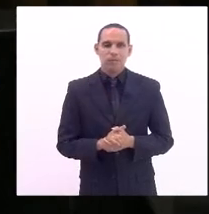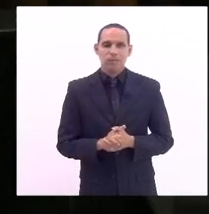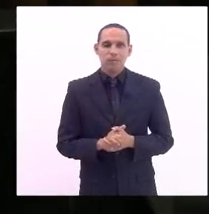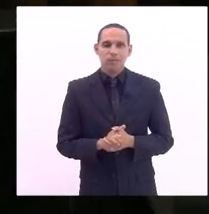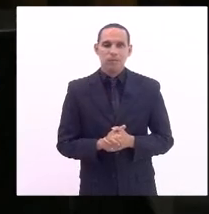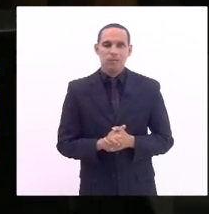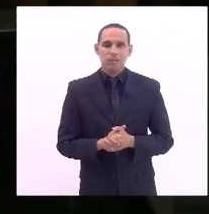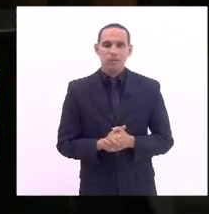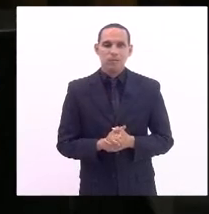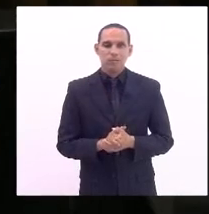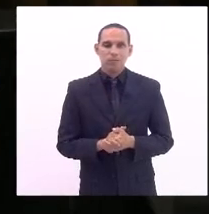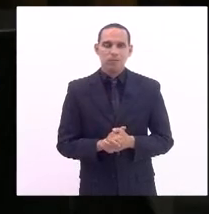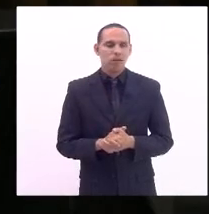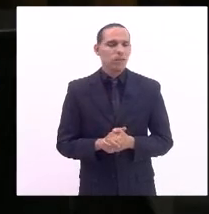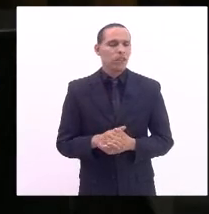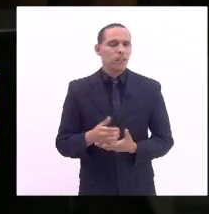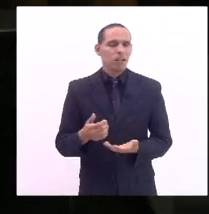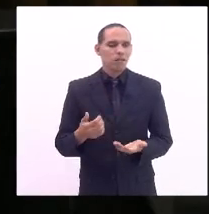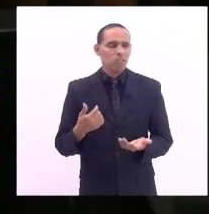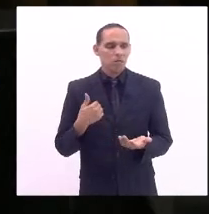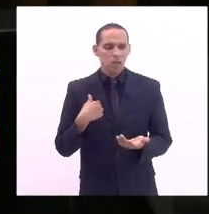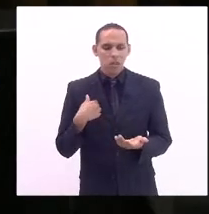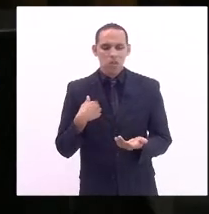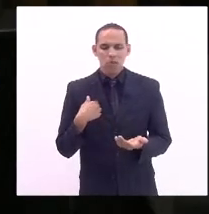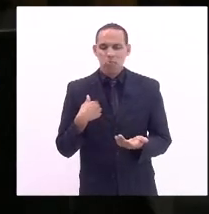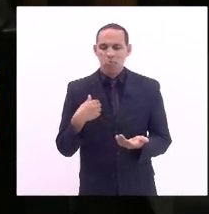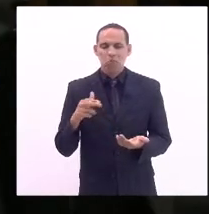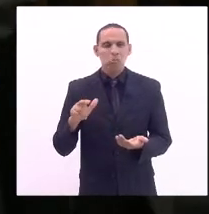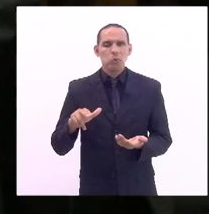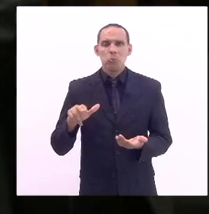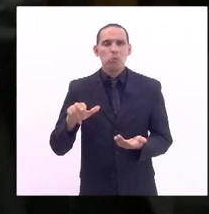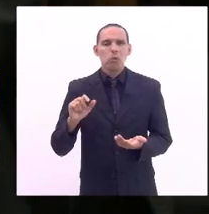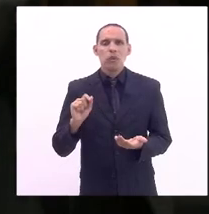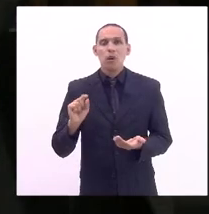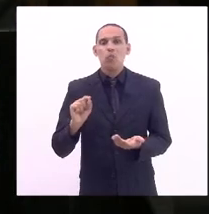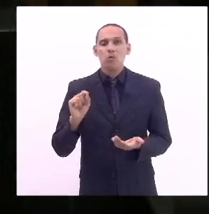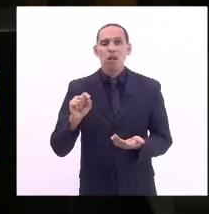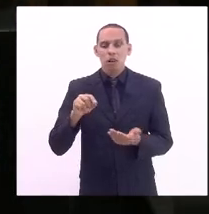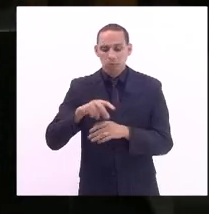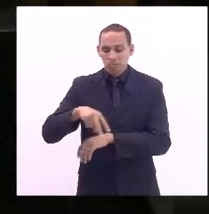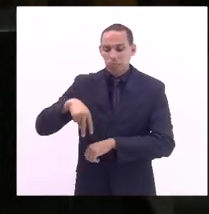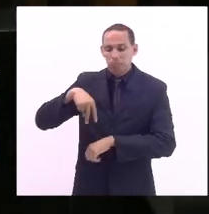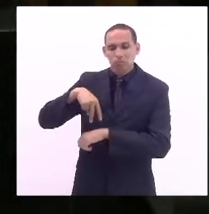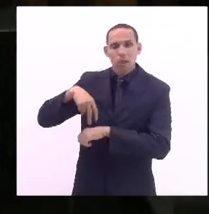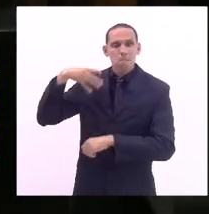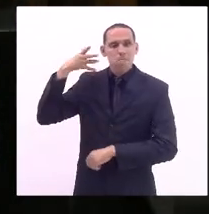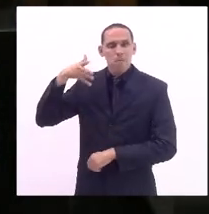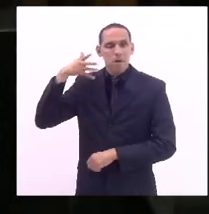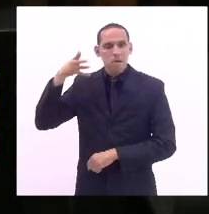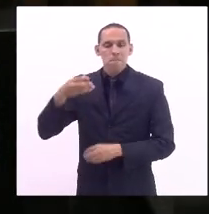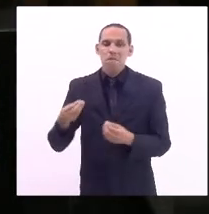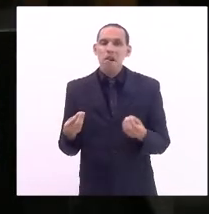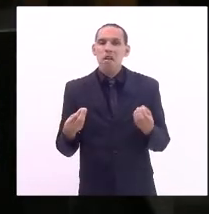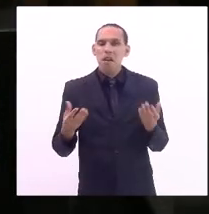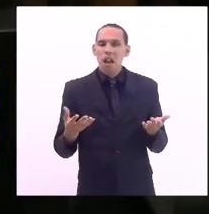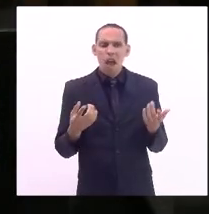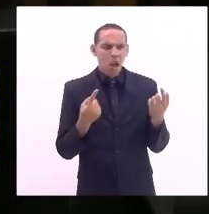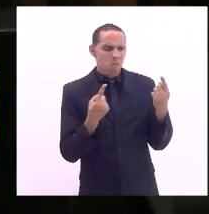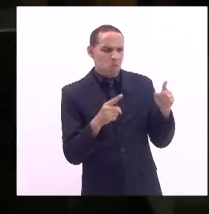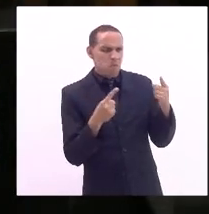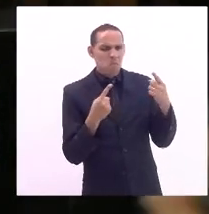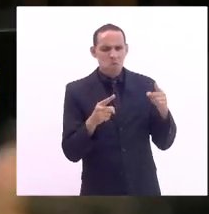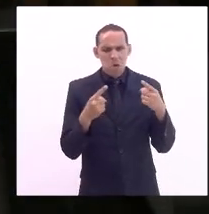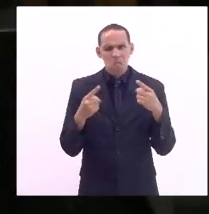e jamais uso o púlpito para fazer